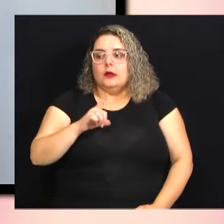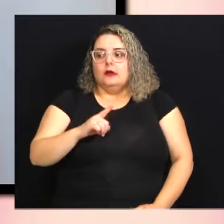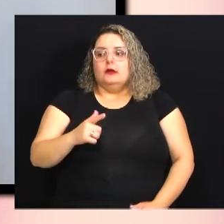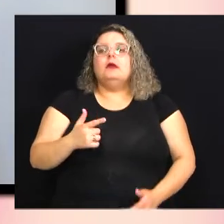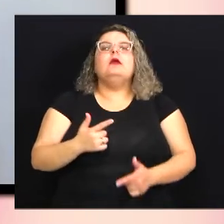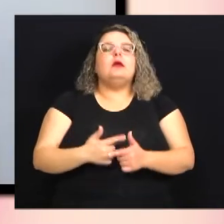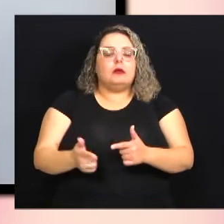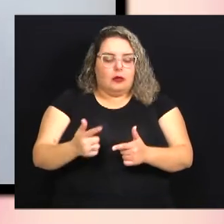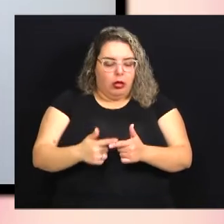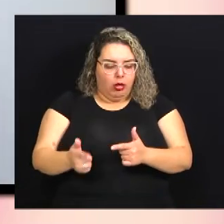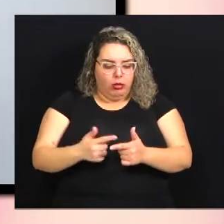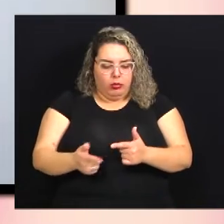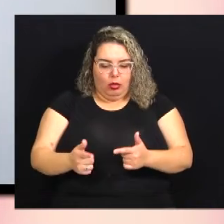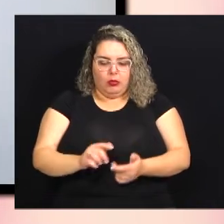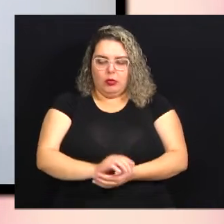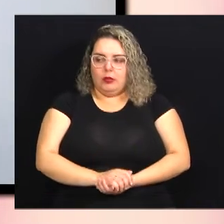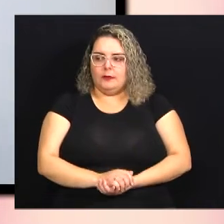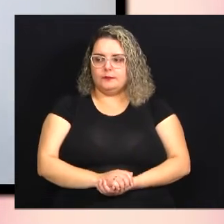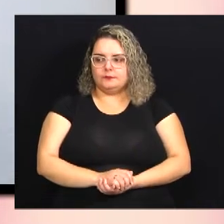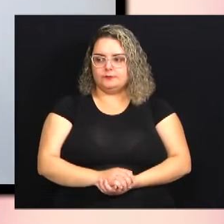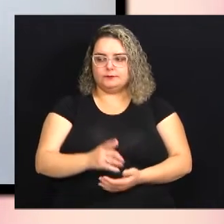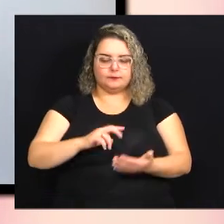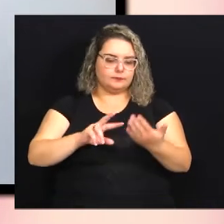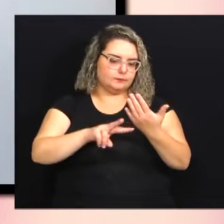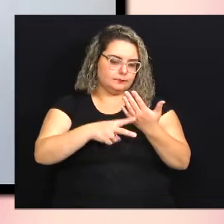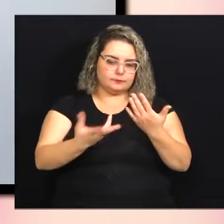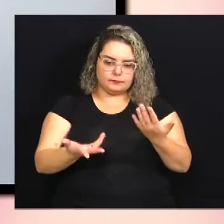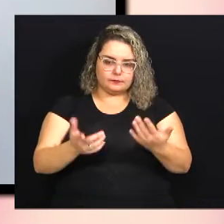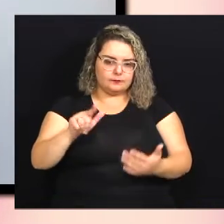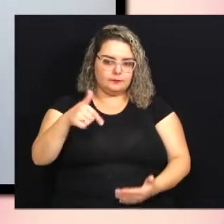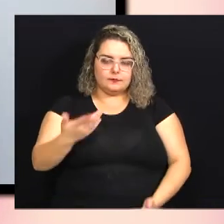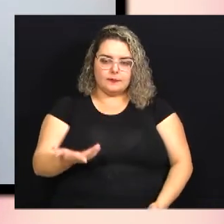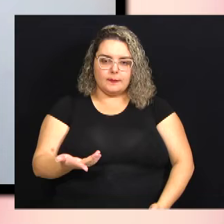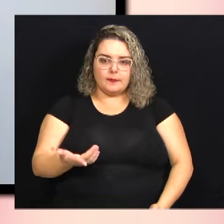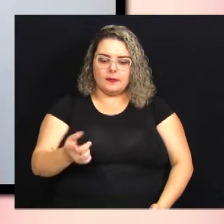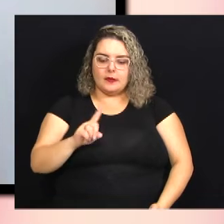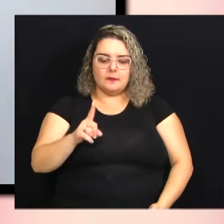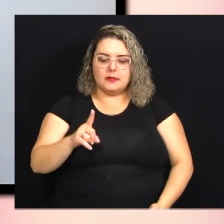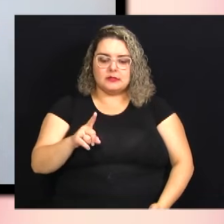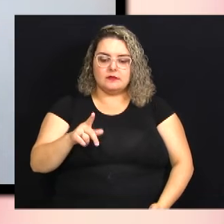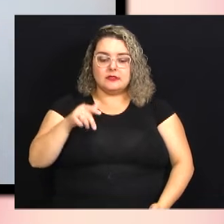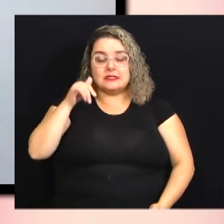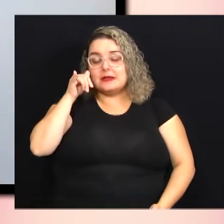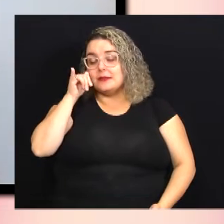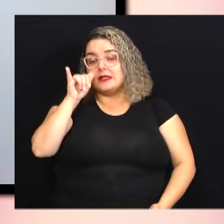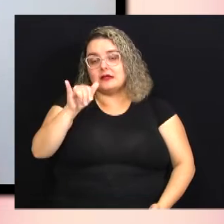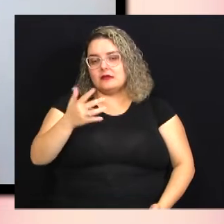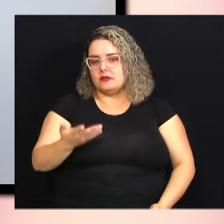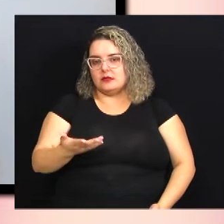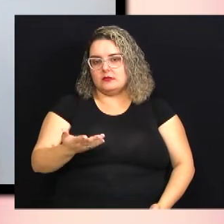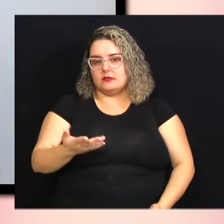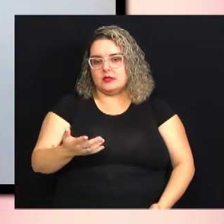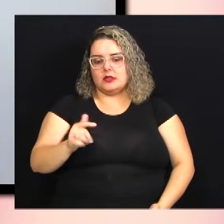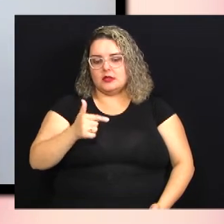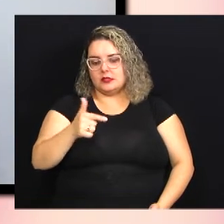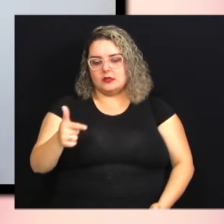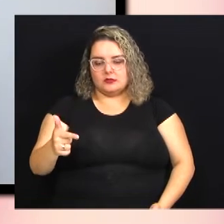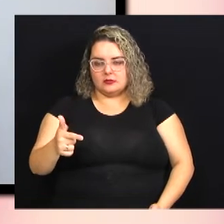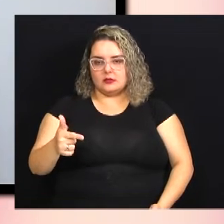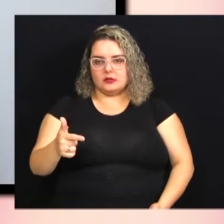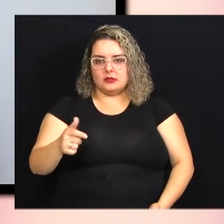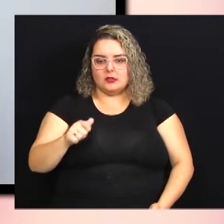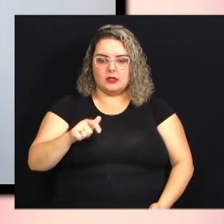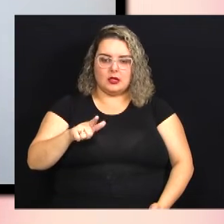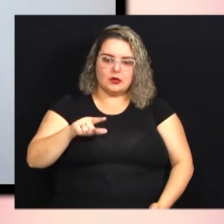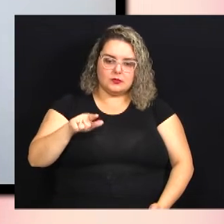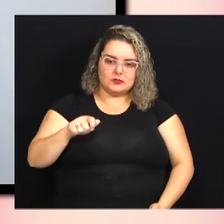pode ter efeito colateral em quem está bom, né? Ela não vai ser preventiva em quem não tem Alzheimer. Então, é um